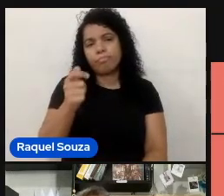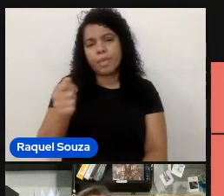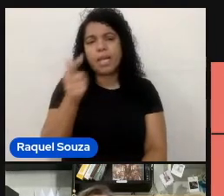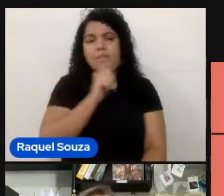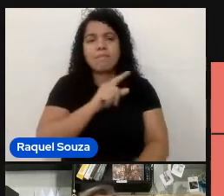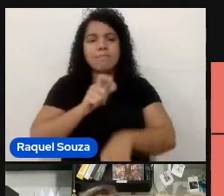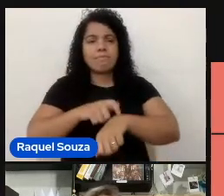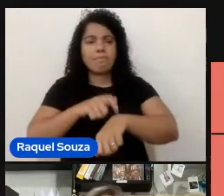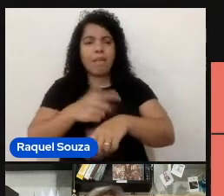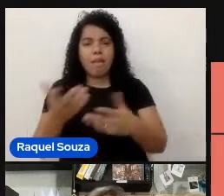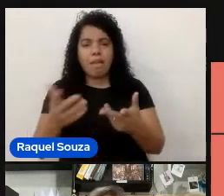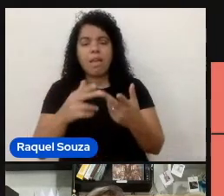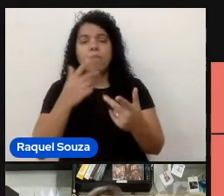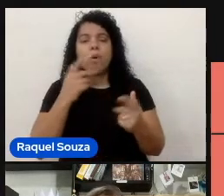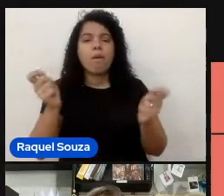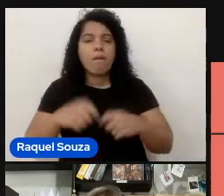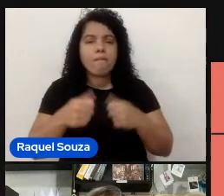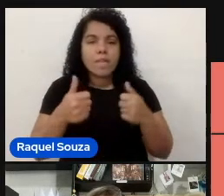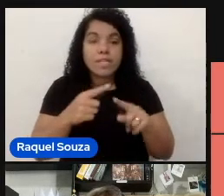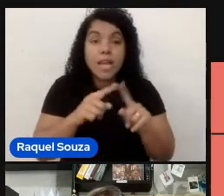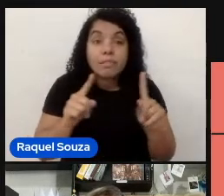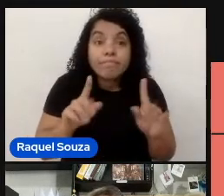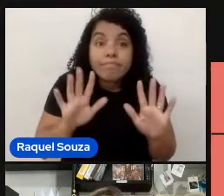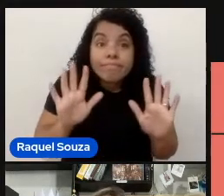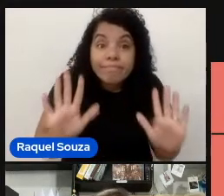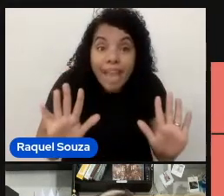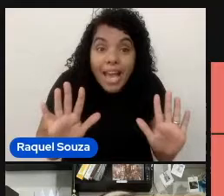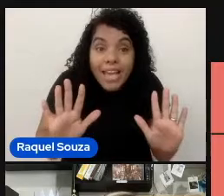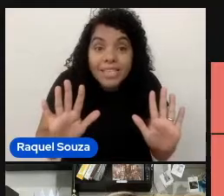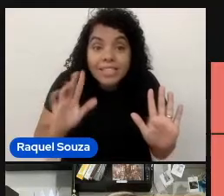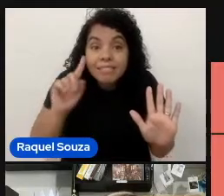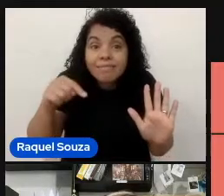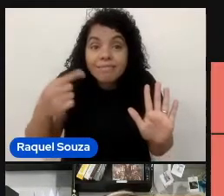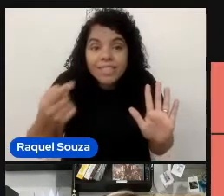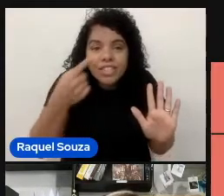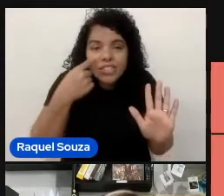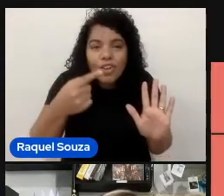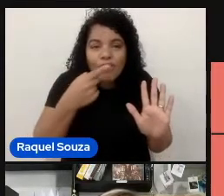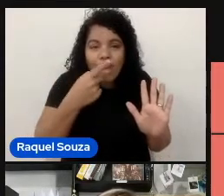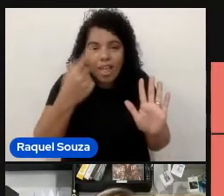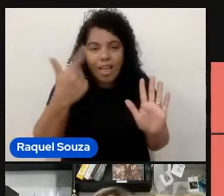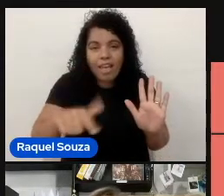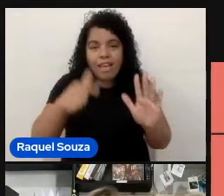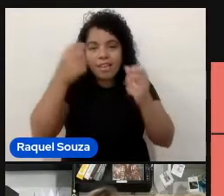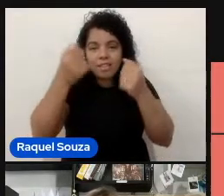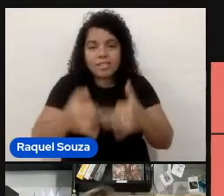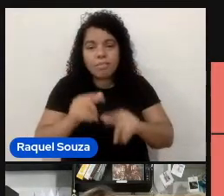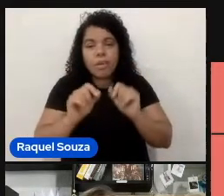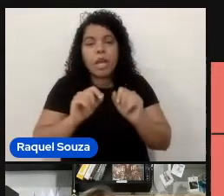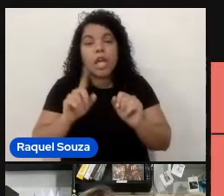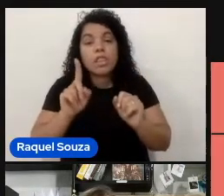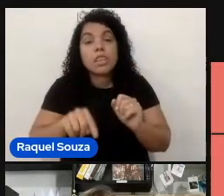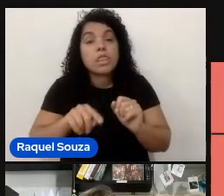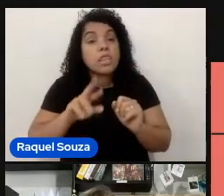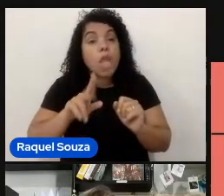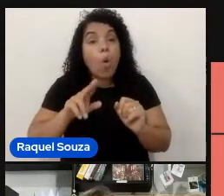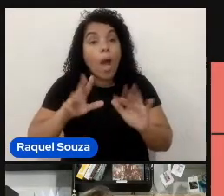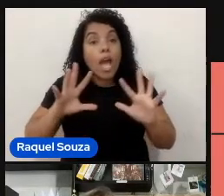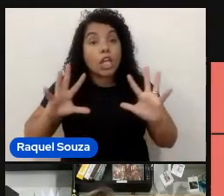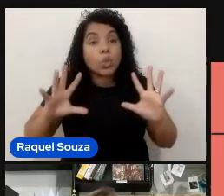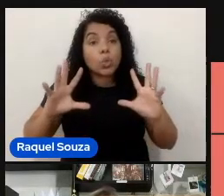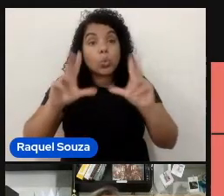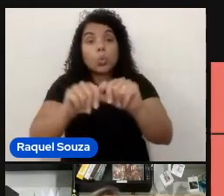eficiência. Porém, todavia, entretanto, mais para frente nós vamos falar que não é tudo que nós vamos